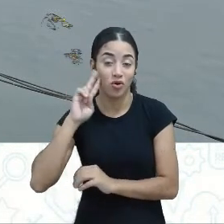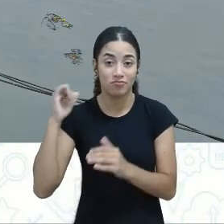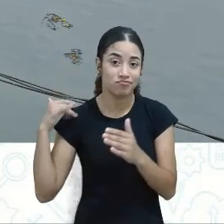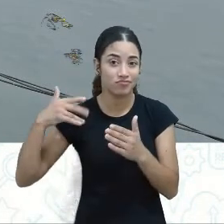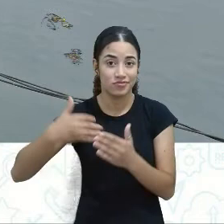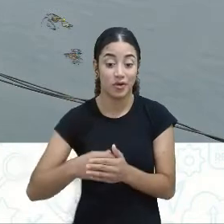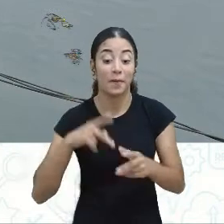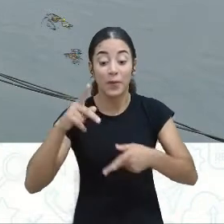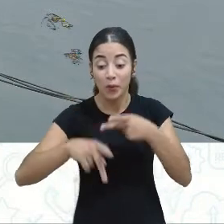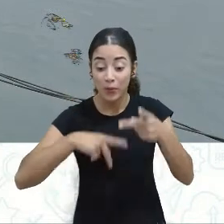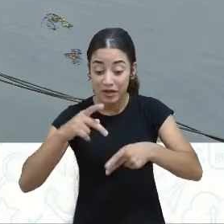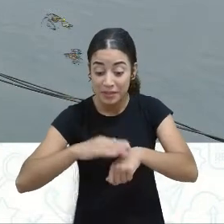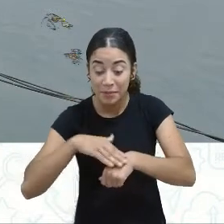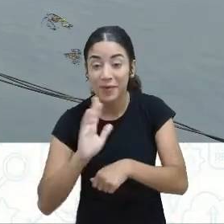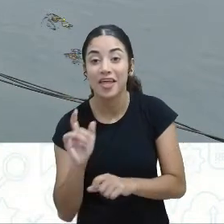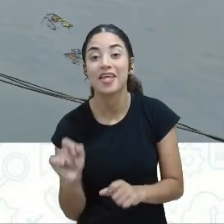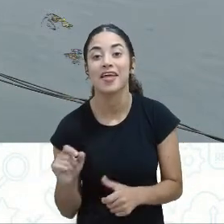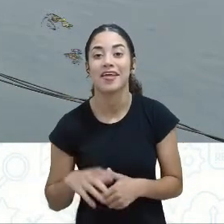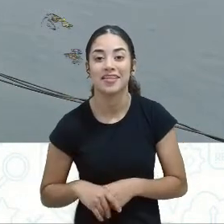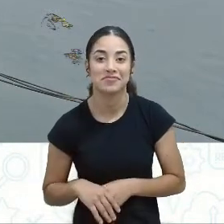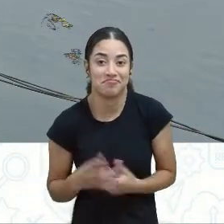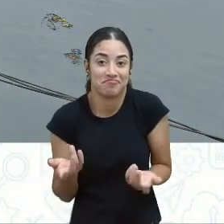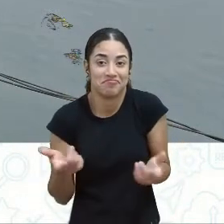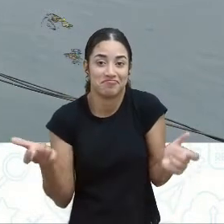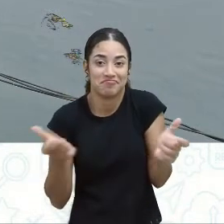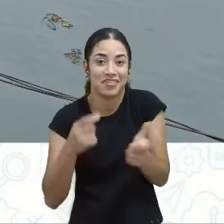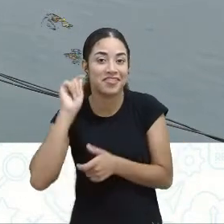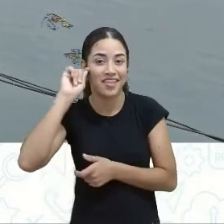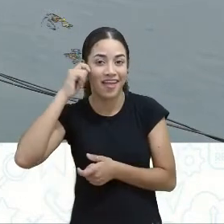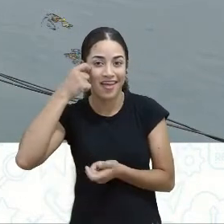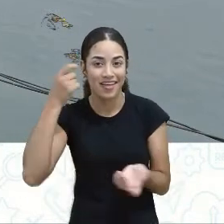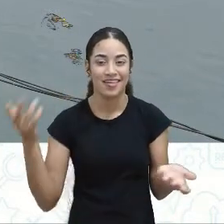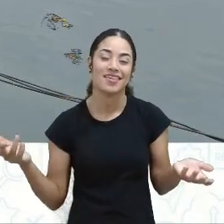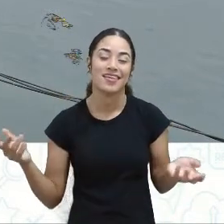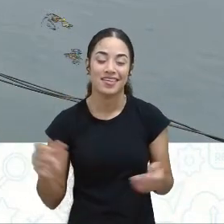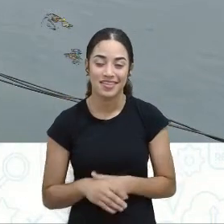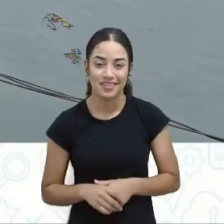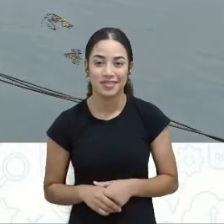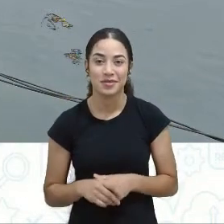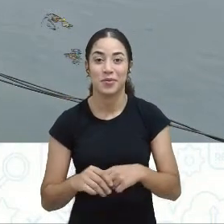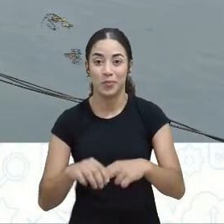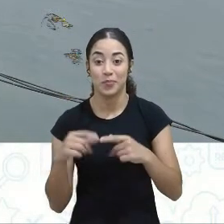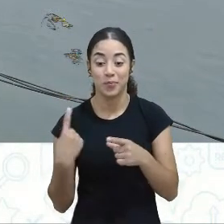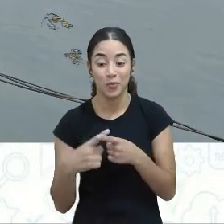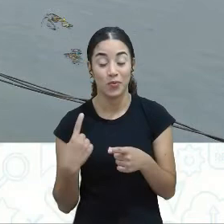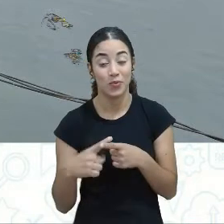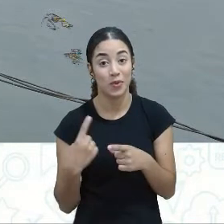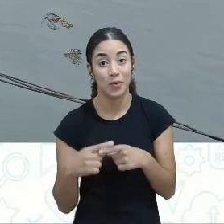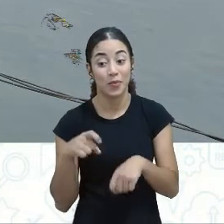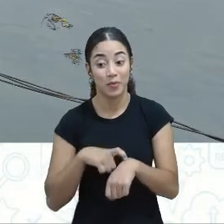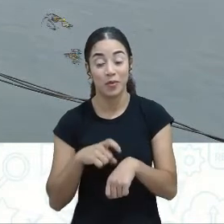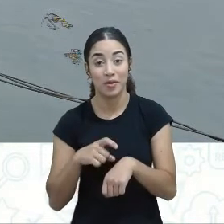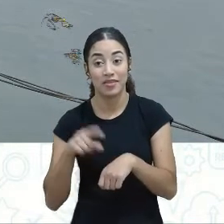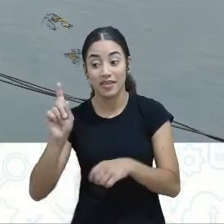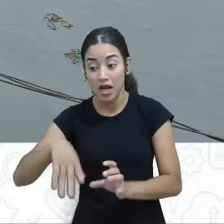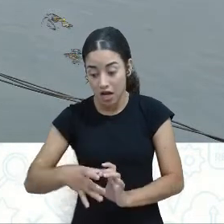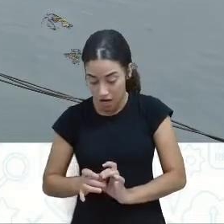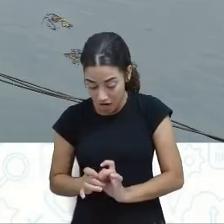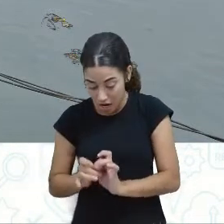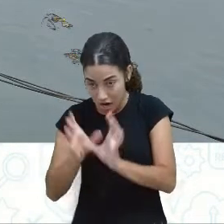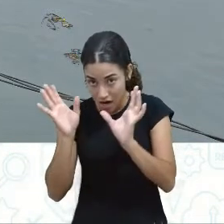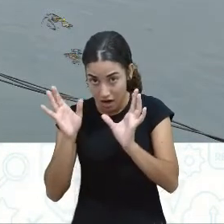negra está dentro das periferias, justamente porque quando foram libertos não foram incluídos,